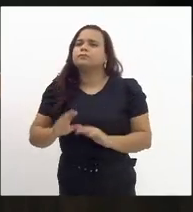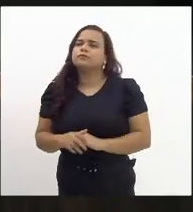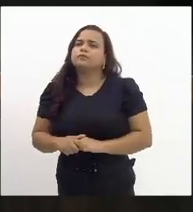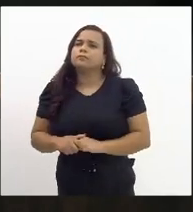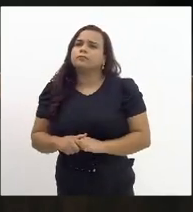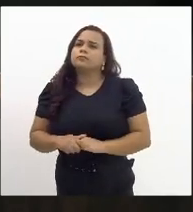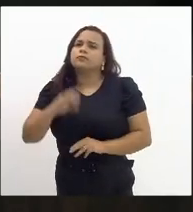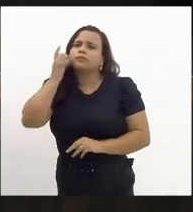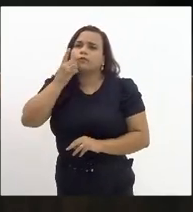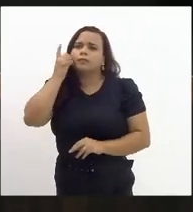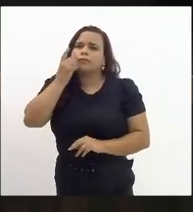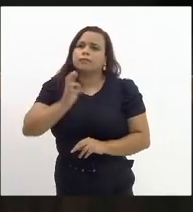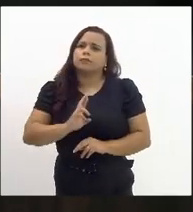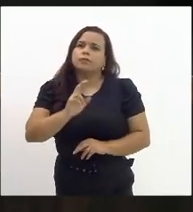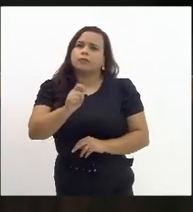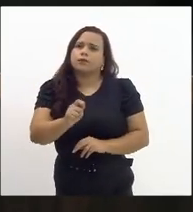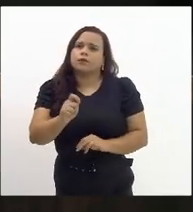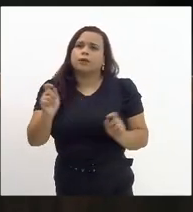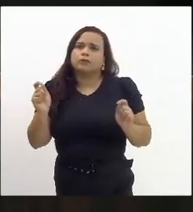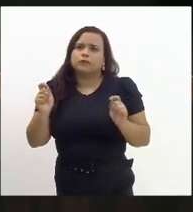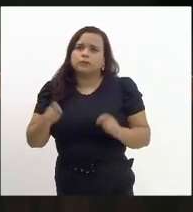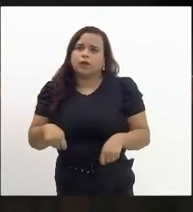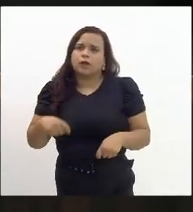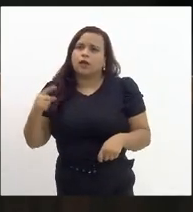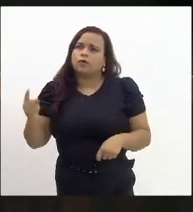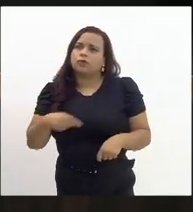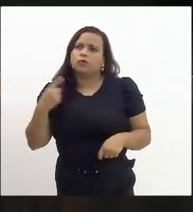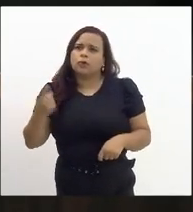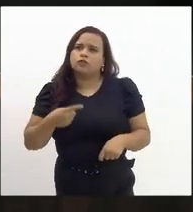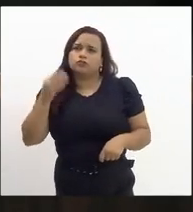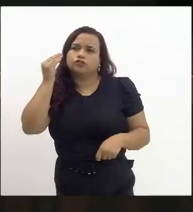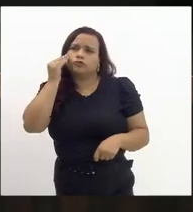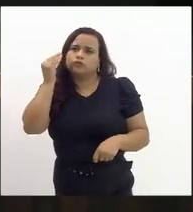Eu pergunto ao deputado Rodrigo Amorim se não há possibilidade de nós fazermos